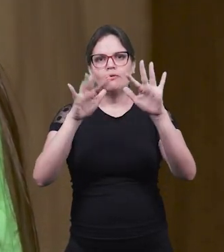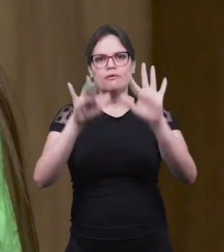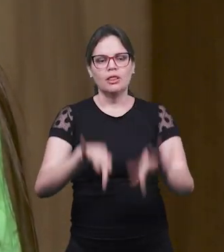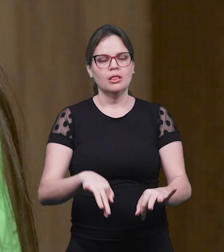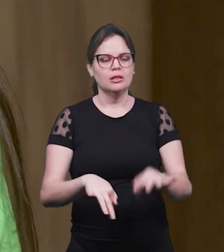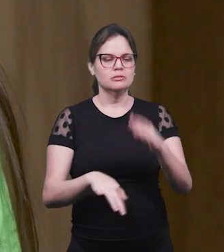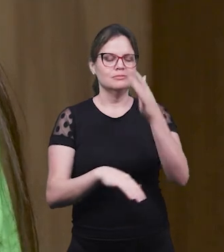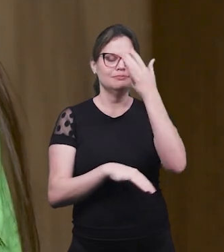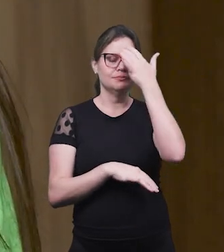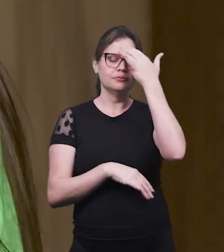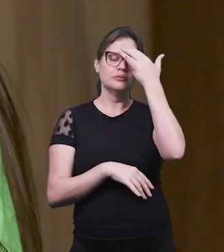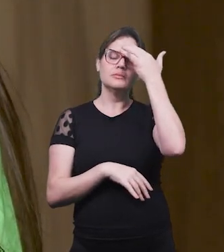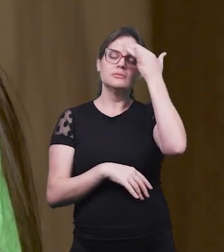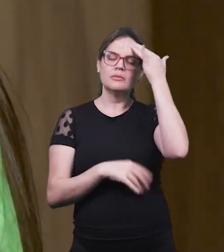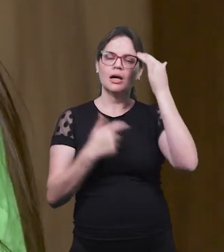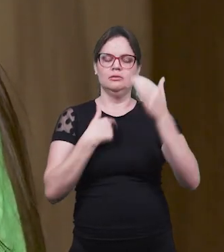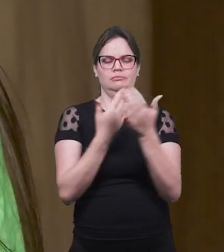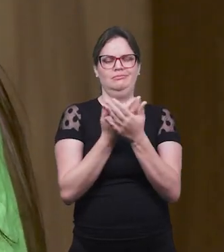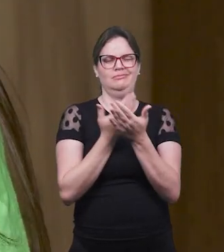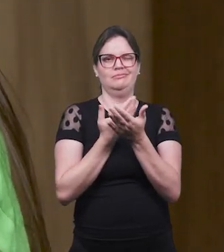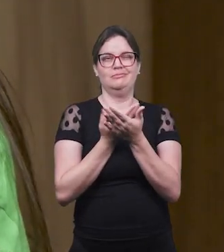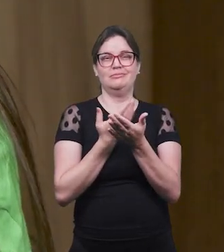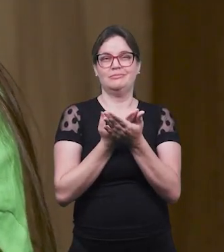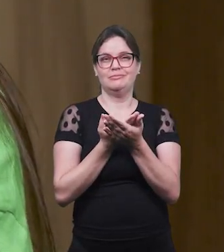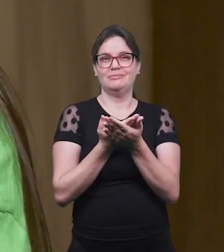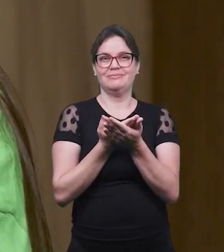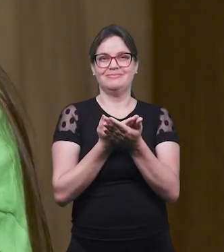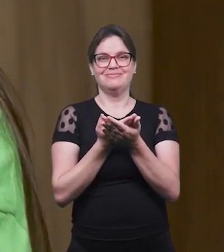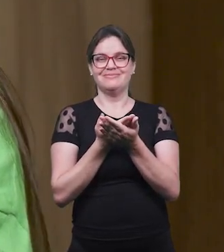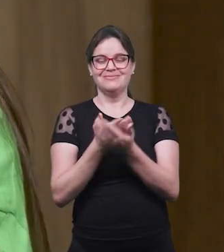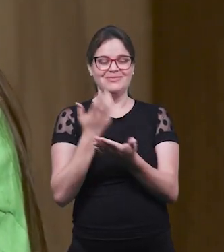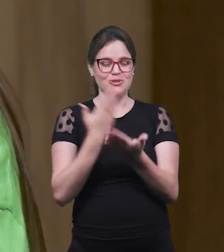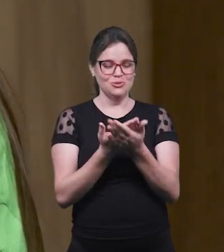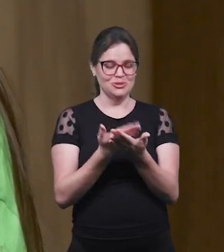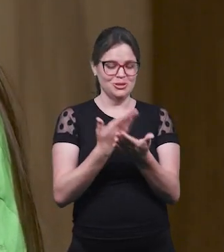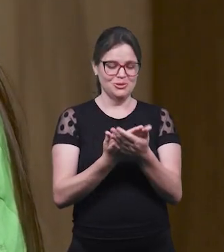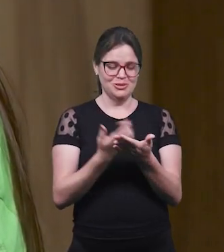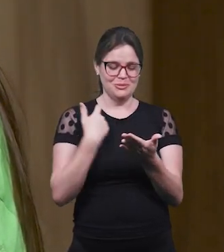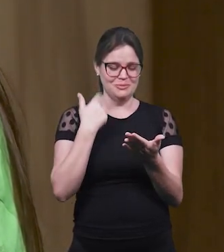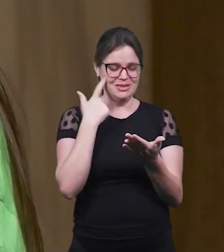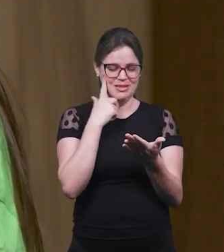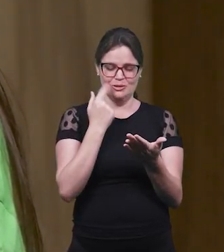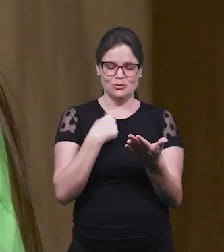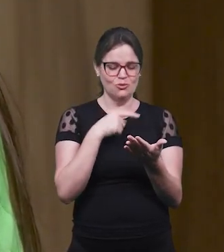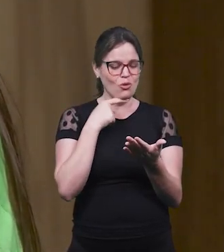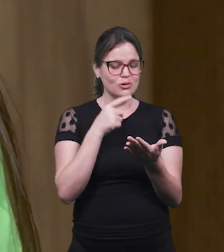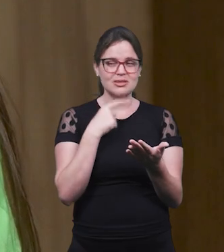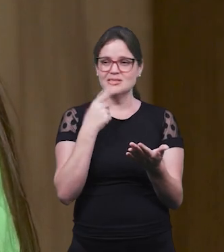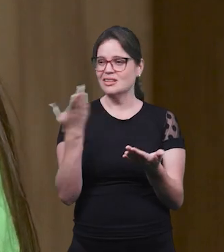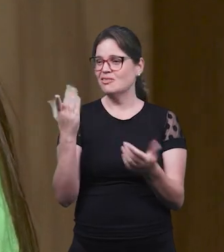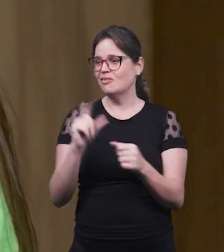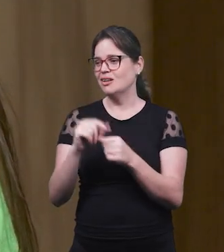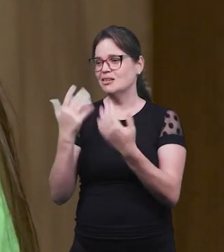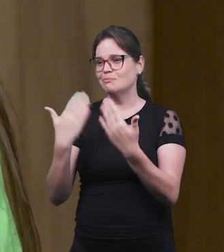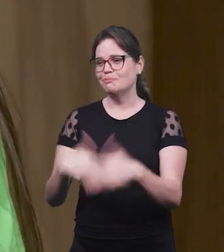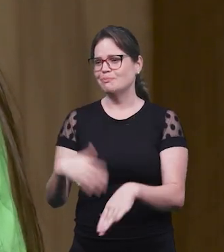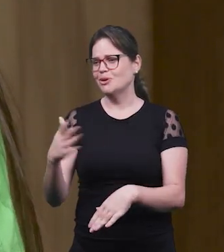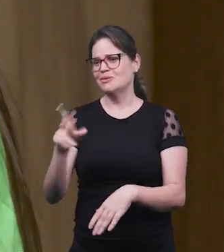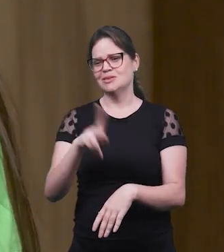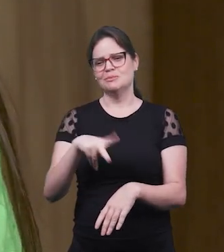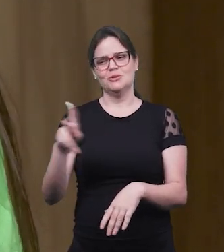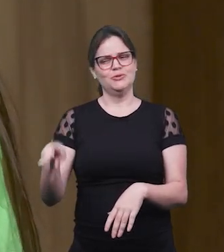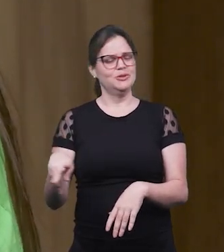prova final, eu estudei, mas assim, sabe quando você fala assim, eu não vou conseguir, porque essa